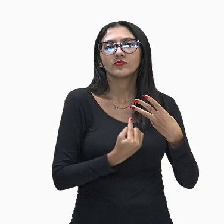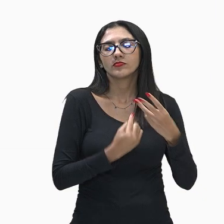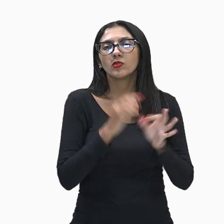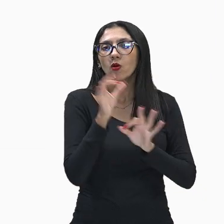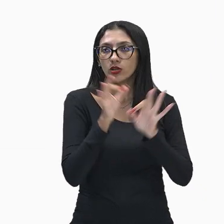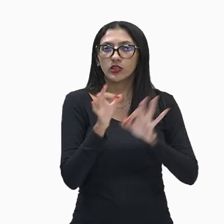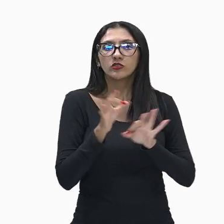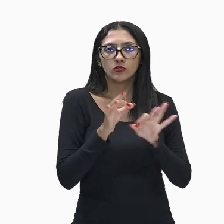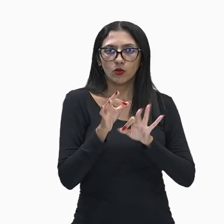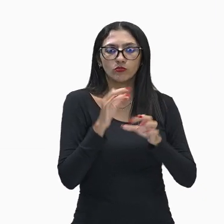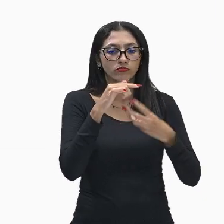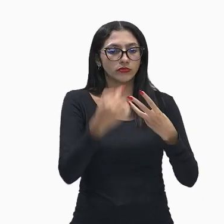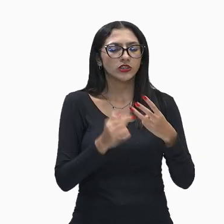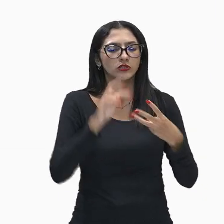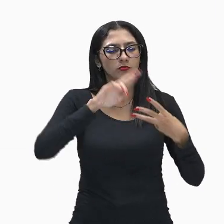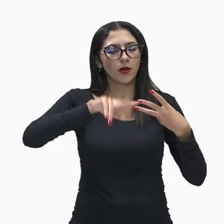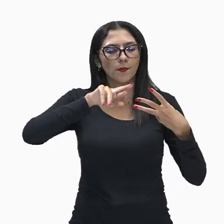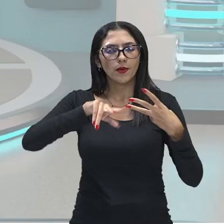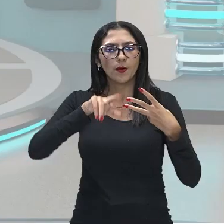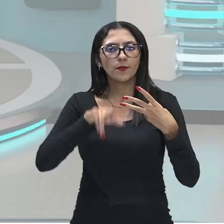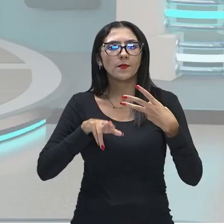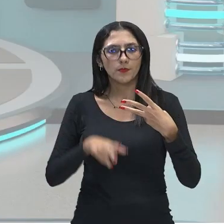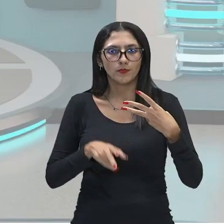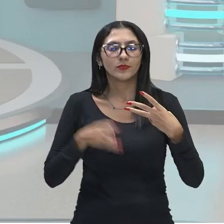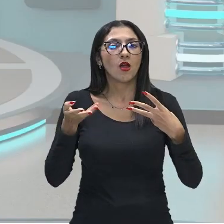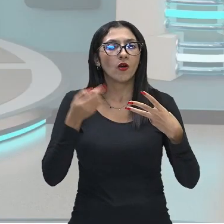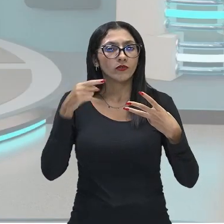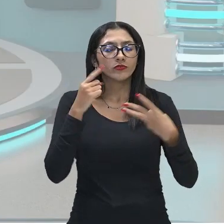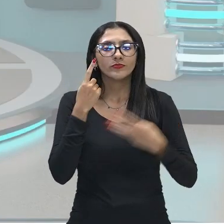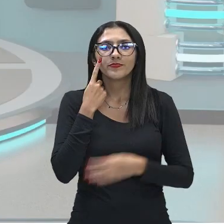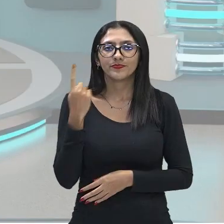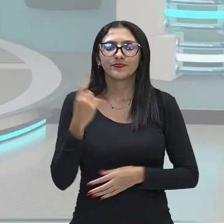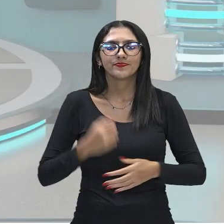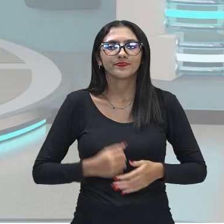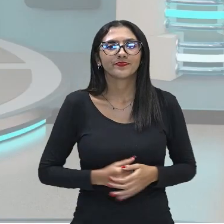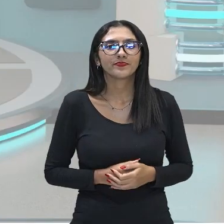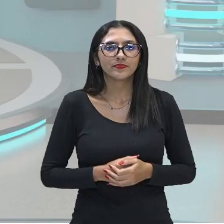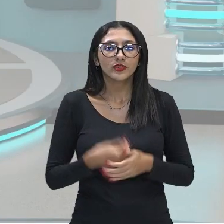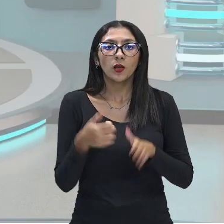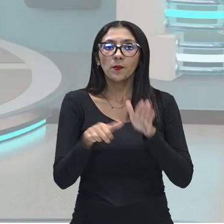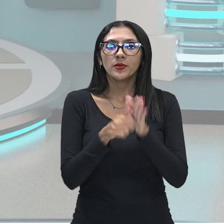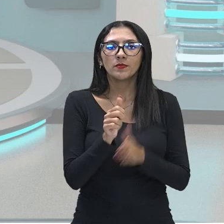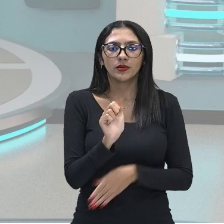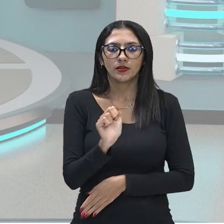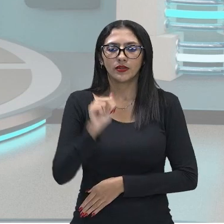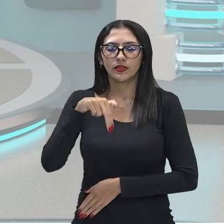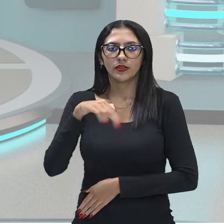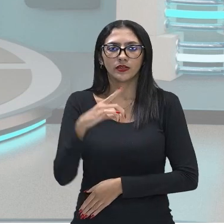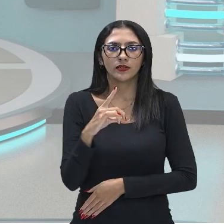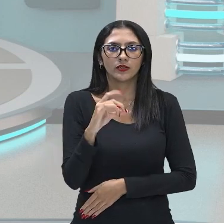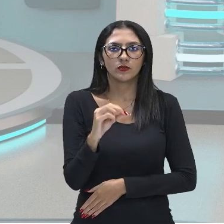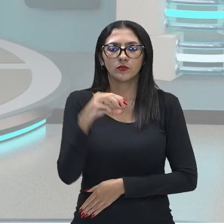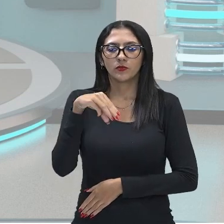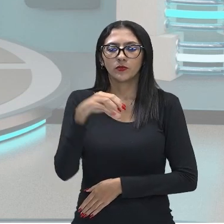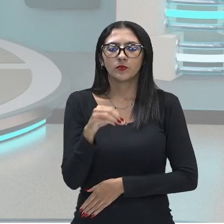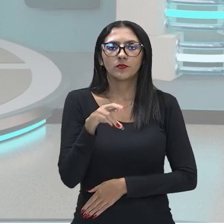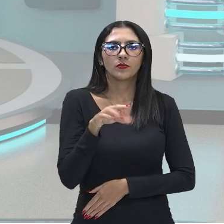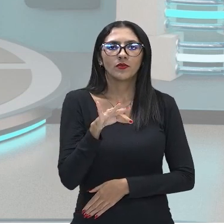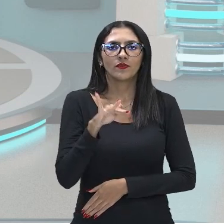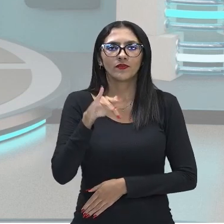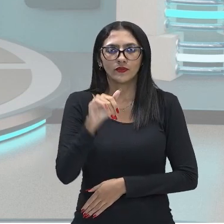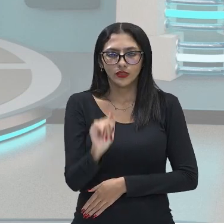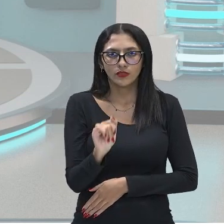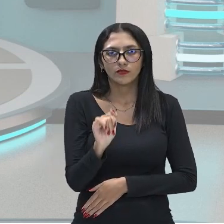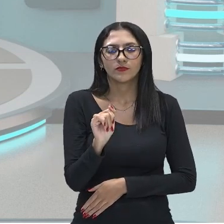diferenciadas que nós vamos ter a oportunidade de conhecer Nesta aula a primeira delas é a endomorfia né